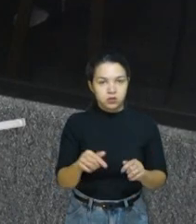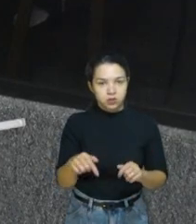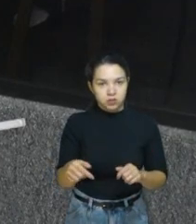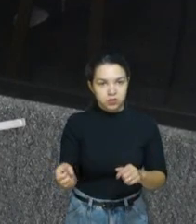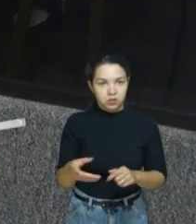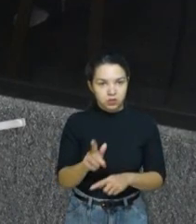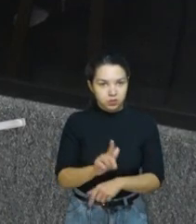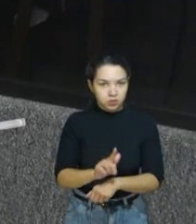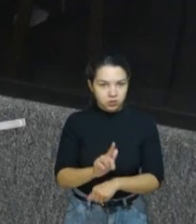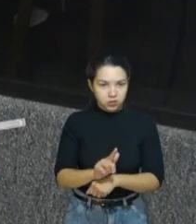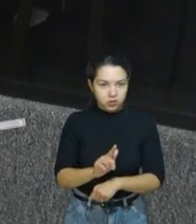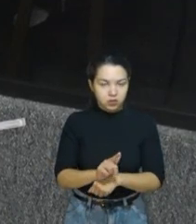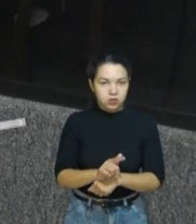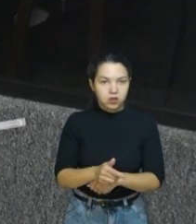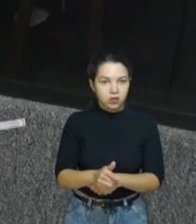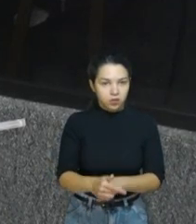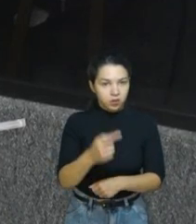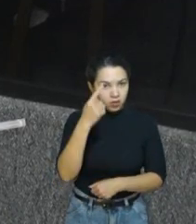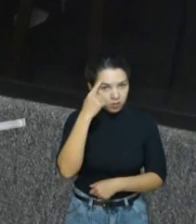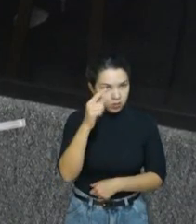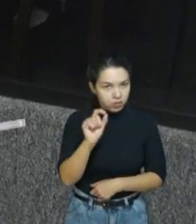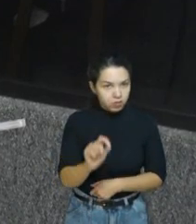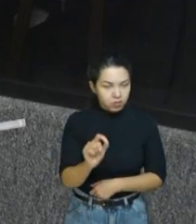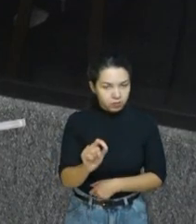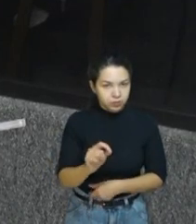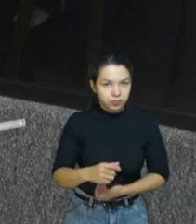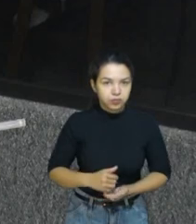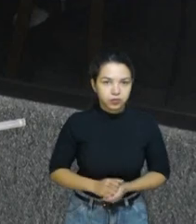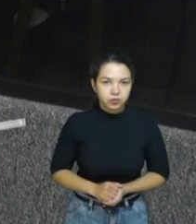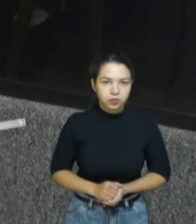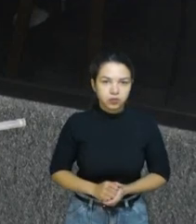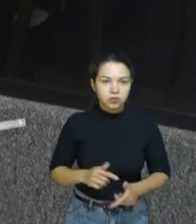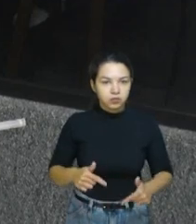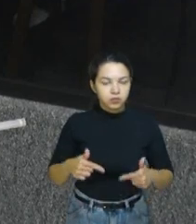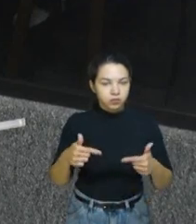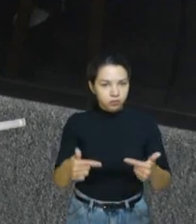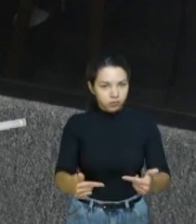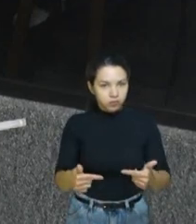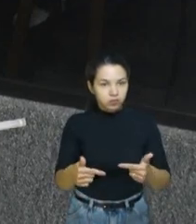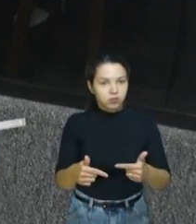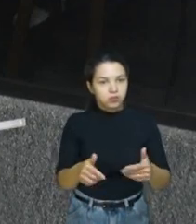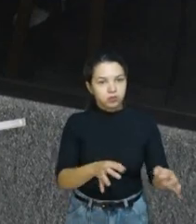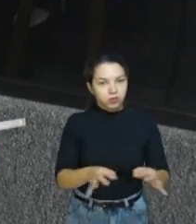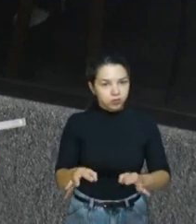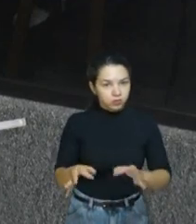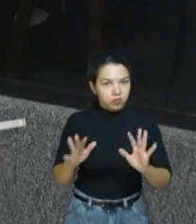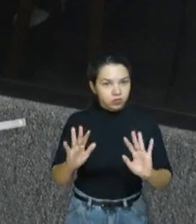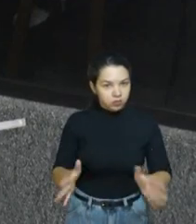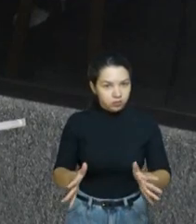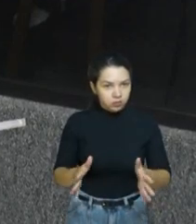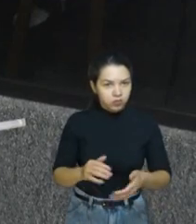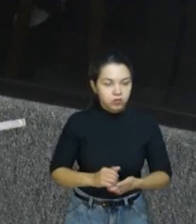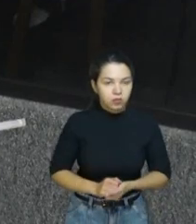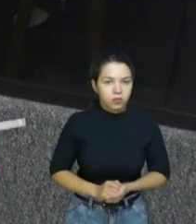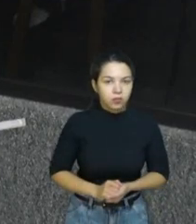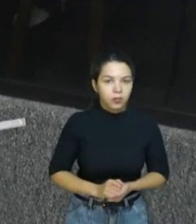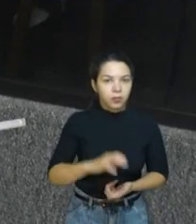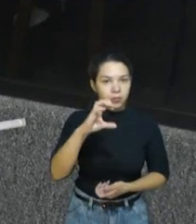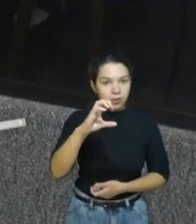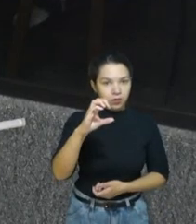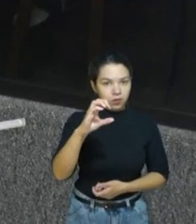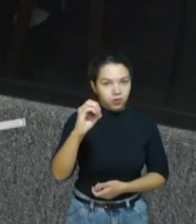nossa nova gestão. E vale ressaltar, finalmente, que é a iniciativa que já está ocorrendo, compensação de